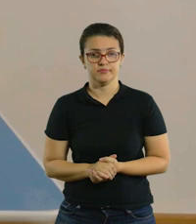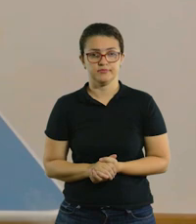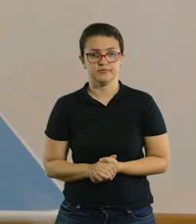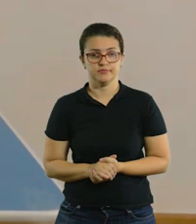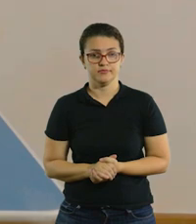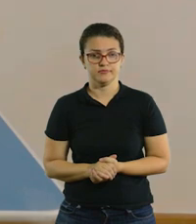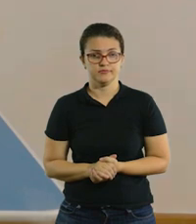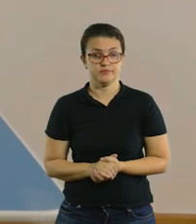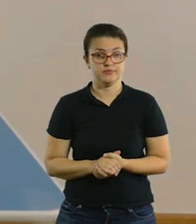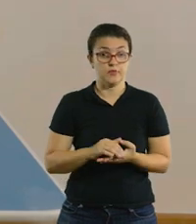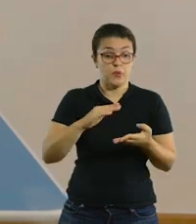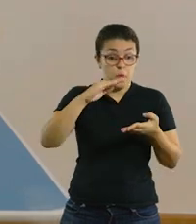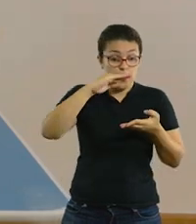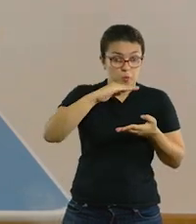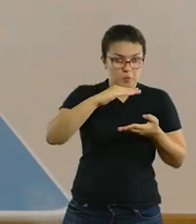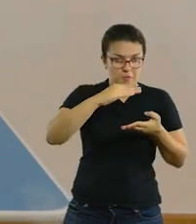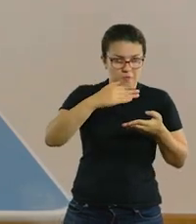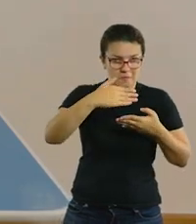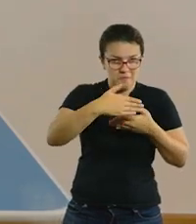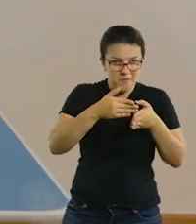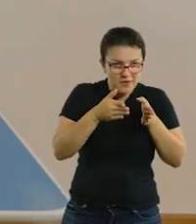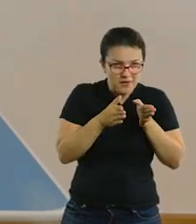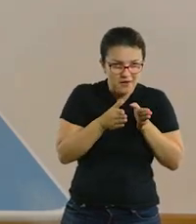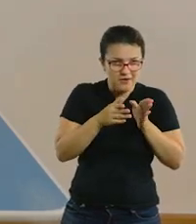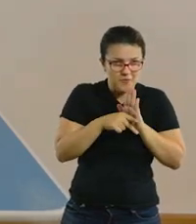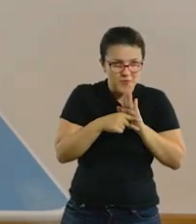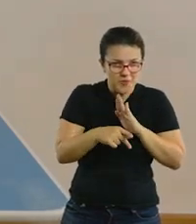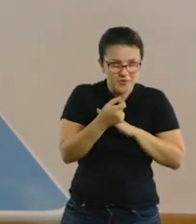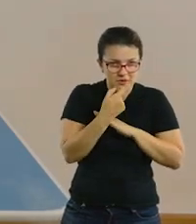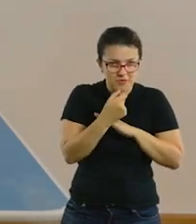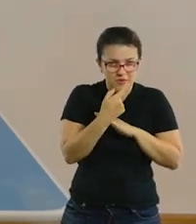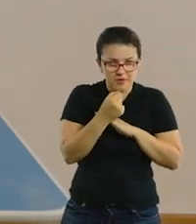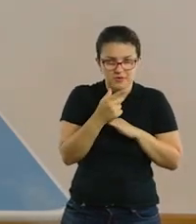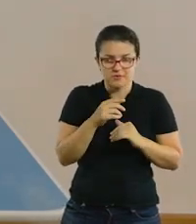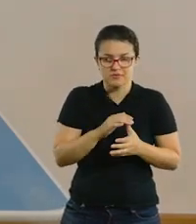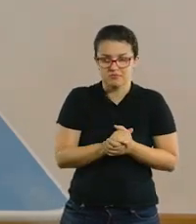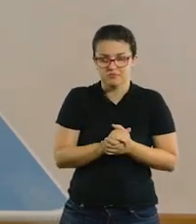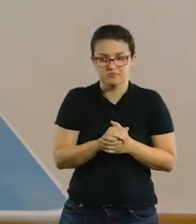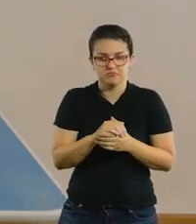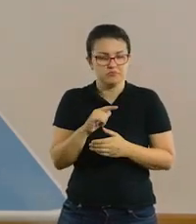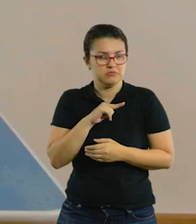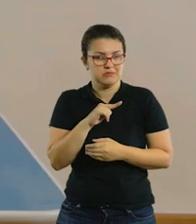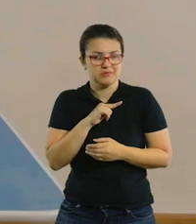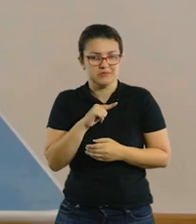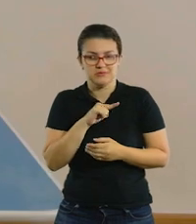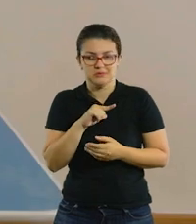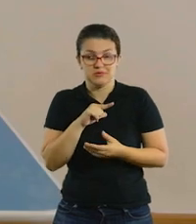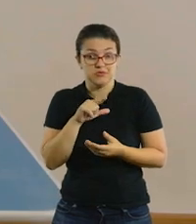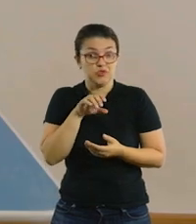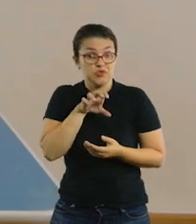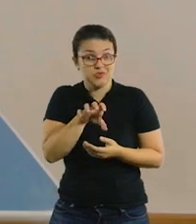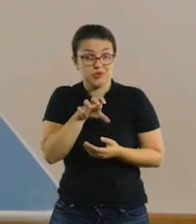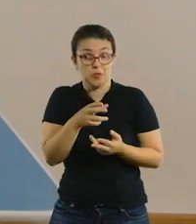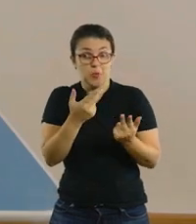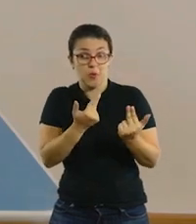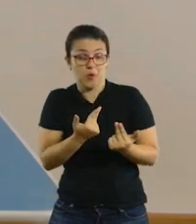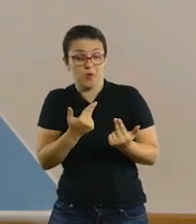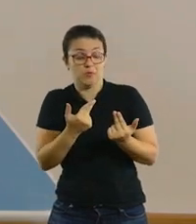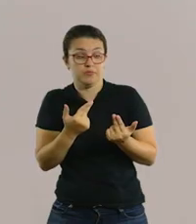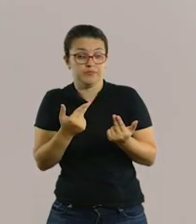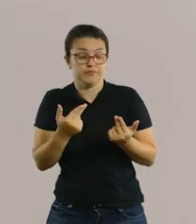Uma caixa de remédio. Vocês têm em casa outra caixa com esse tamanho equivalente, esse formato